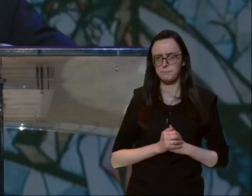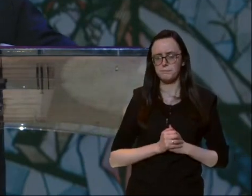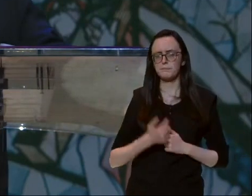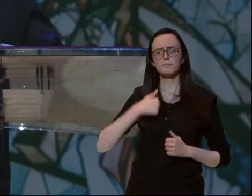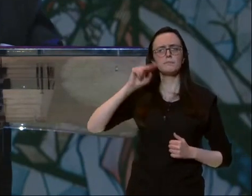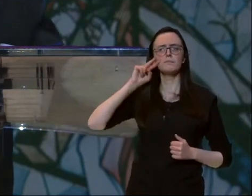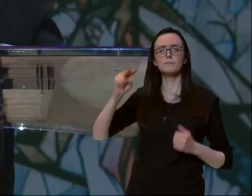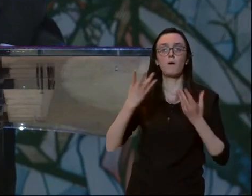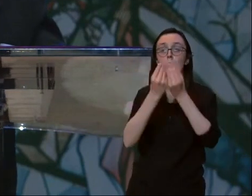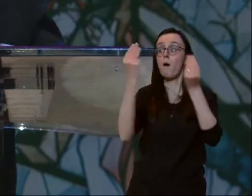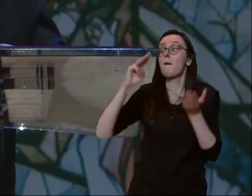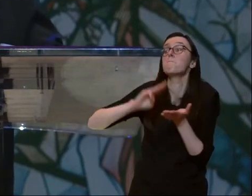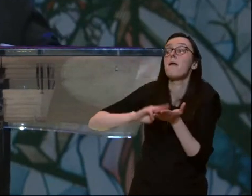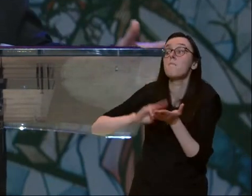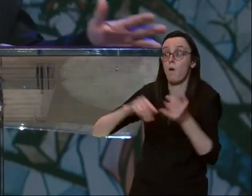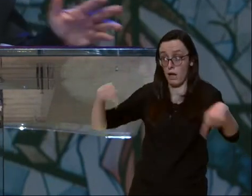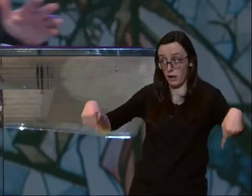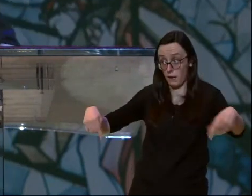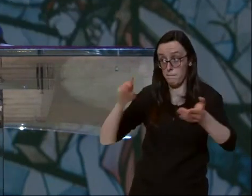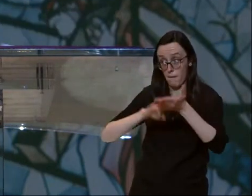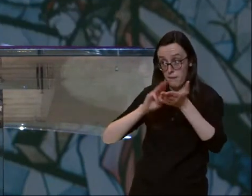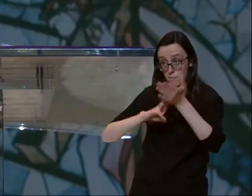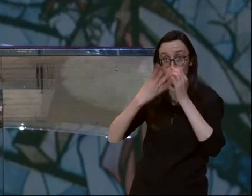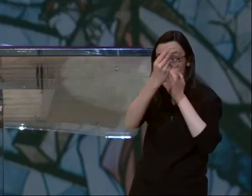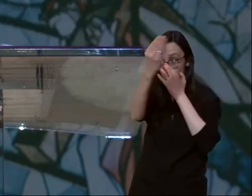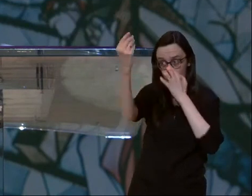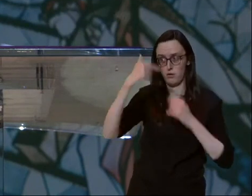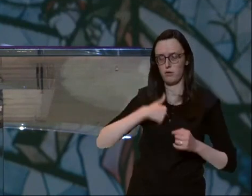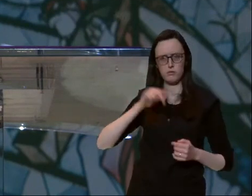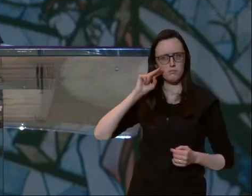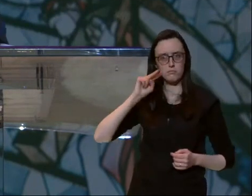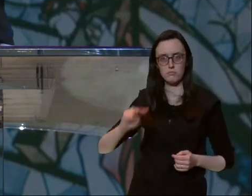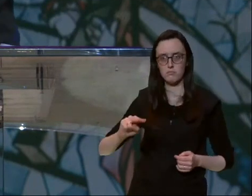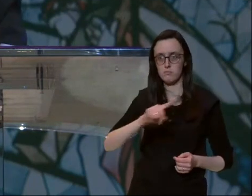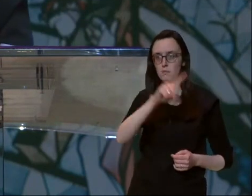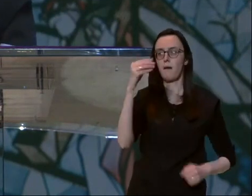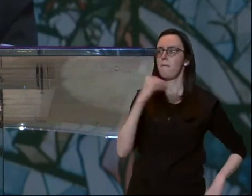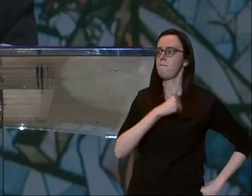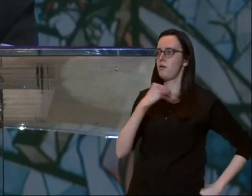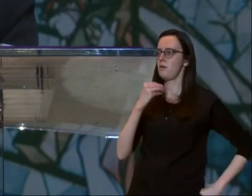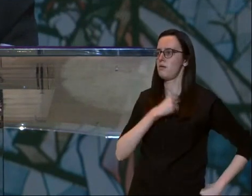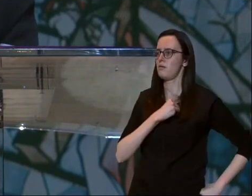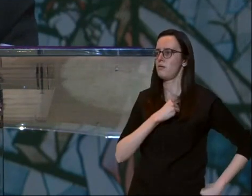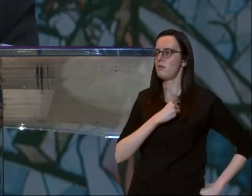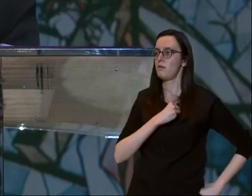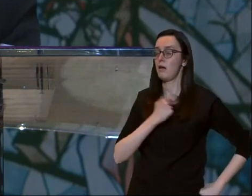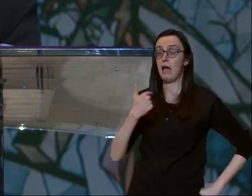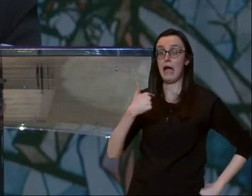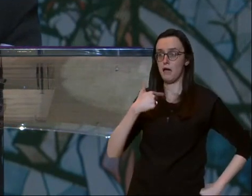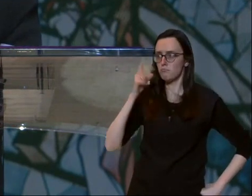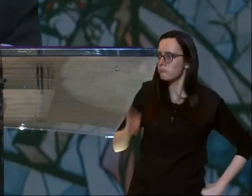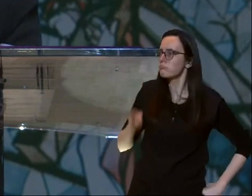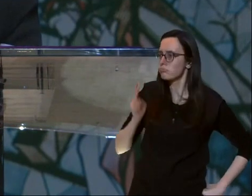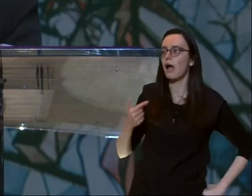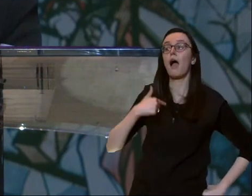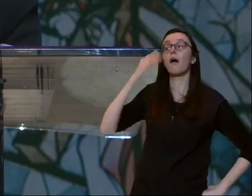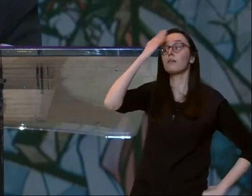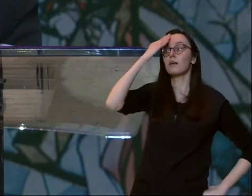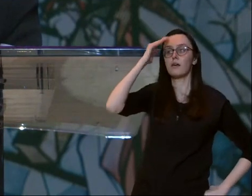com o grande número de membros da nossa igreja, com seus pecados de estimação.